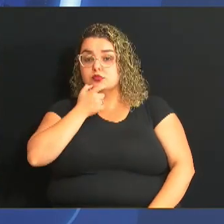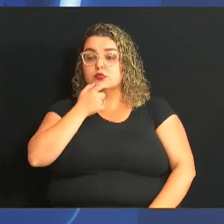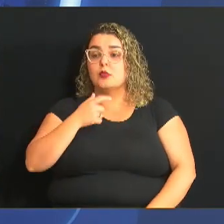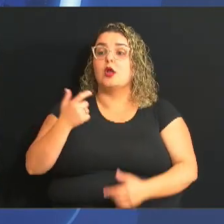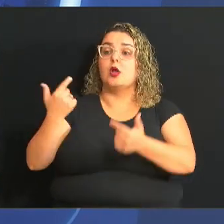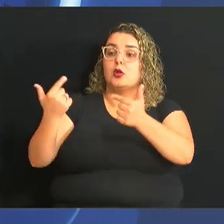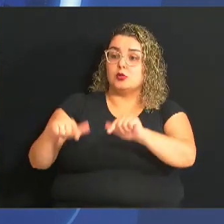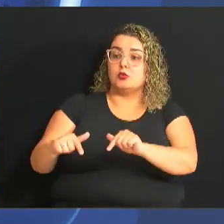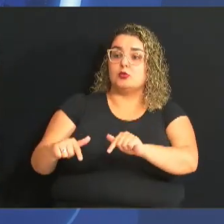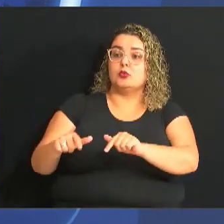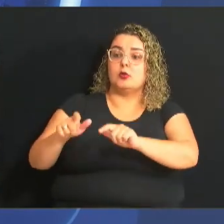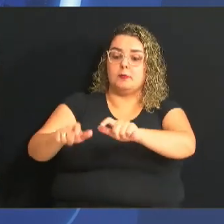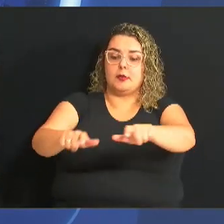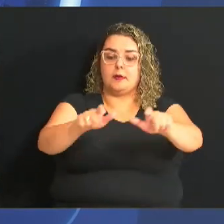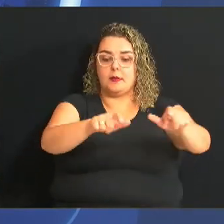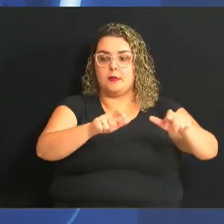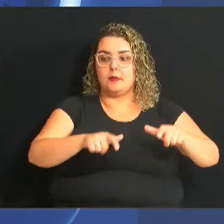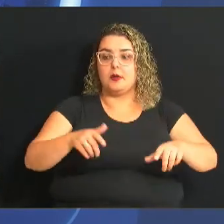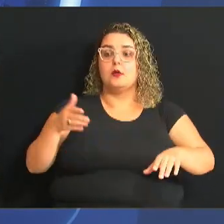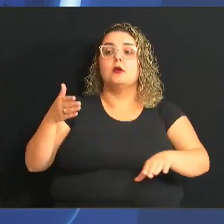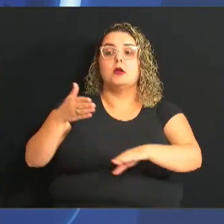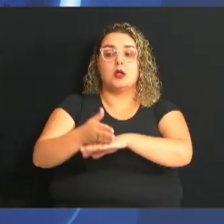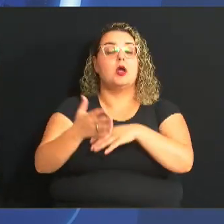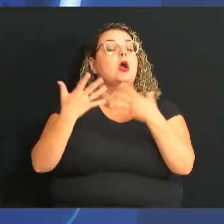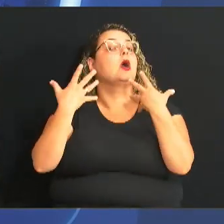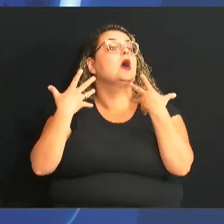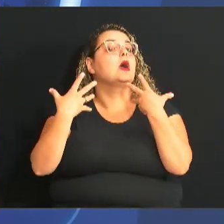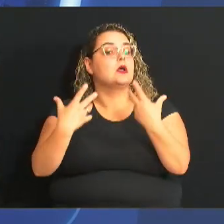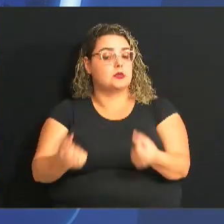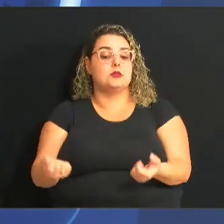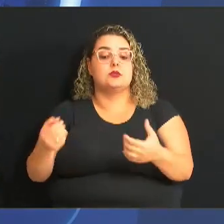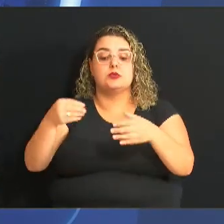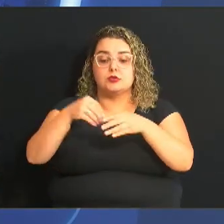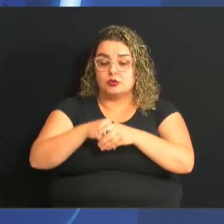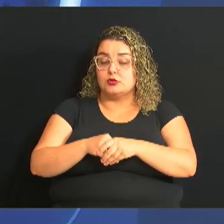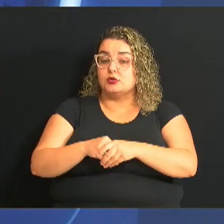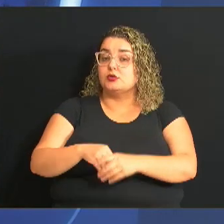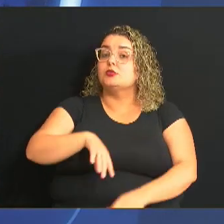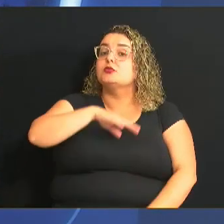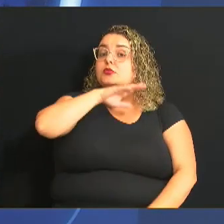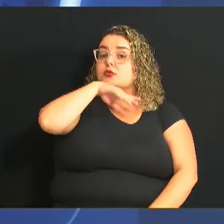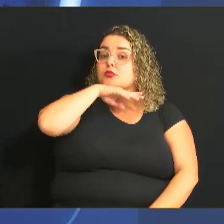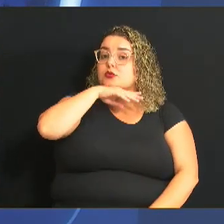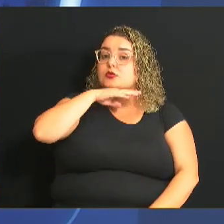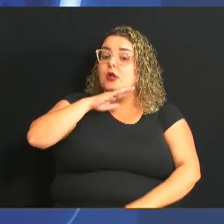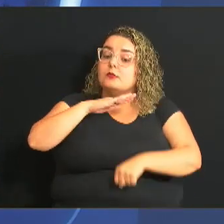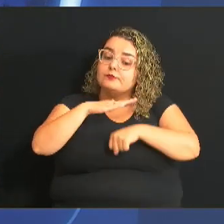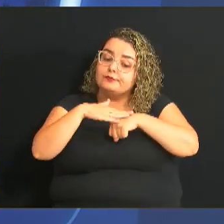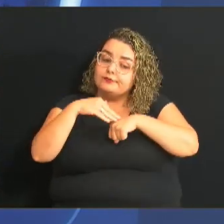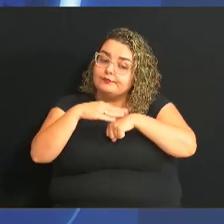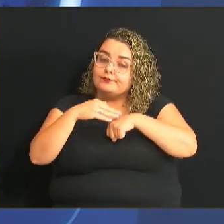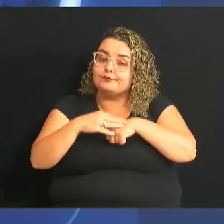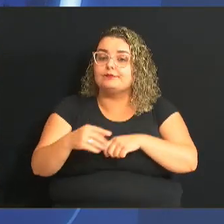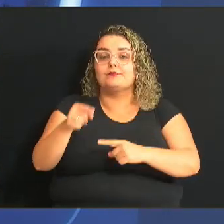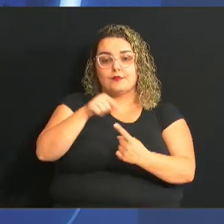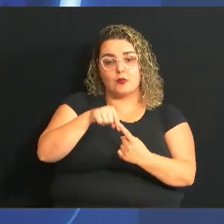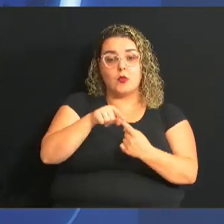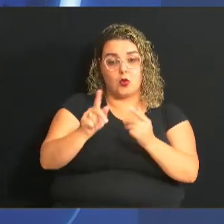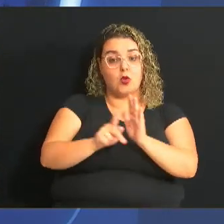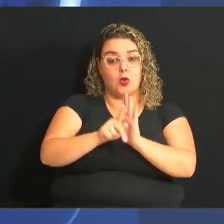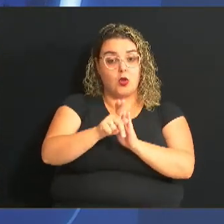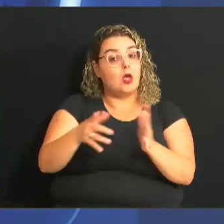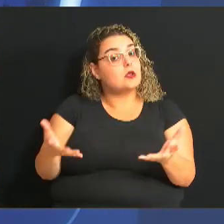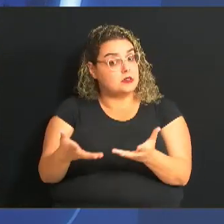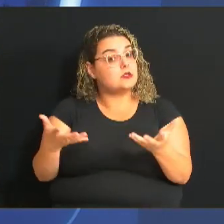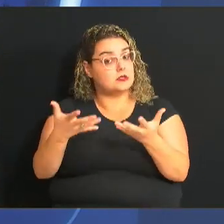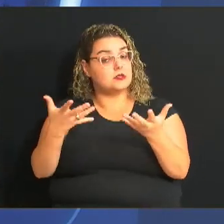e estabelecimentos que aceitam em seus interiores os animais de estimação. O objetivo da proposta é incentivar